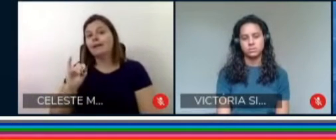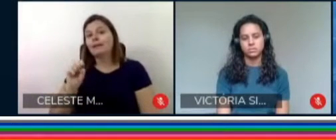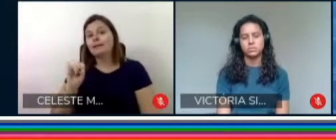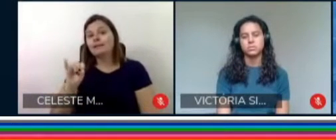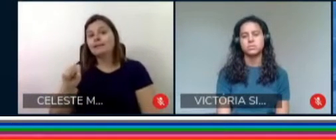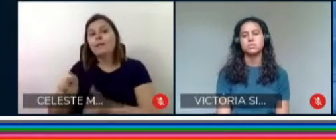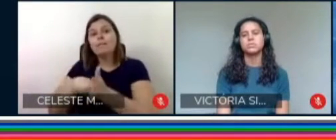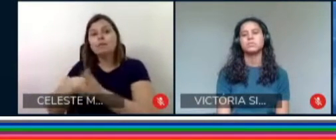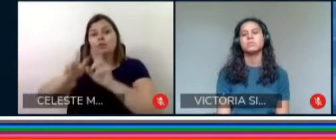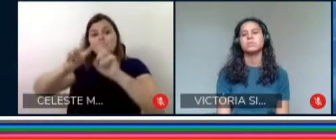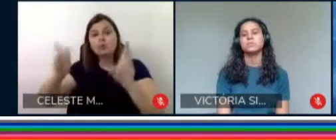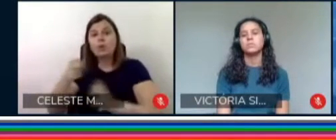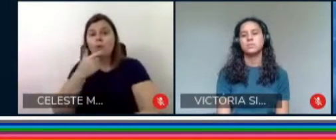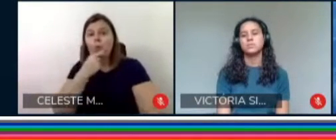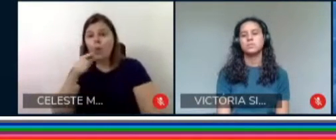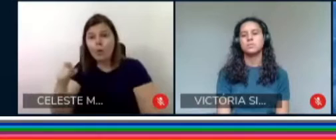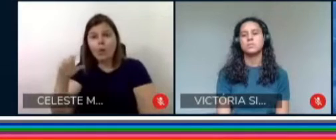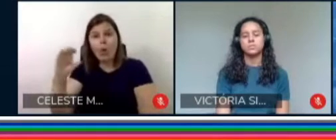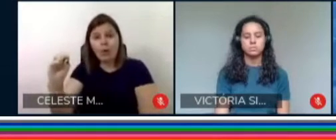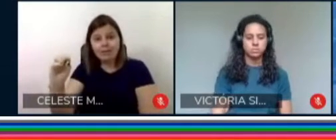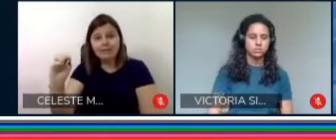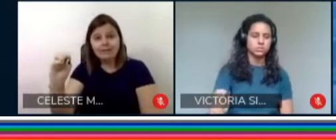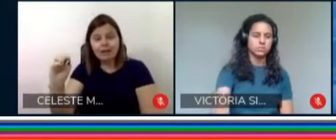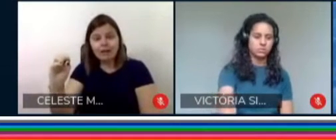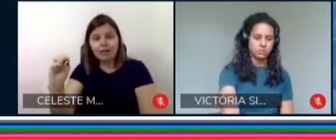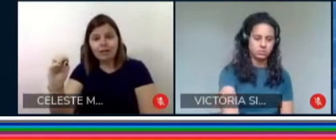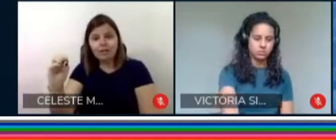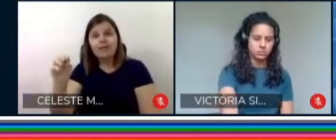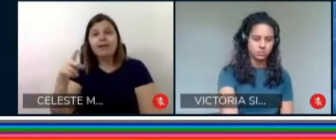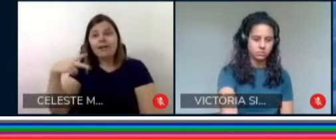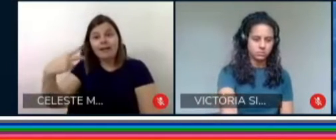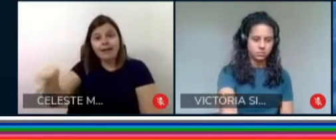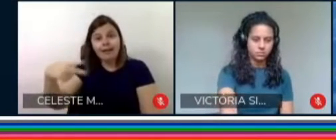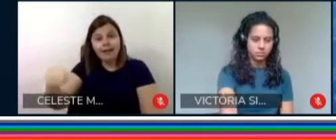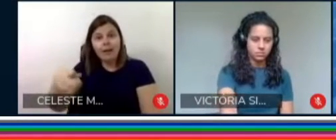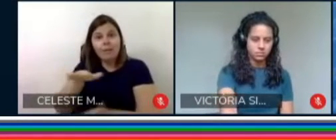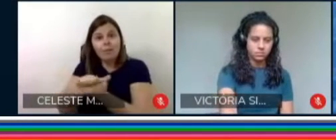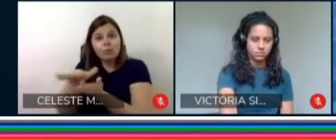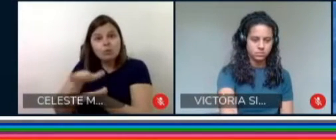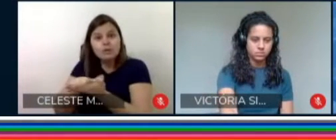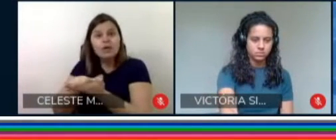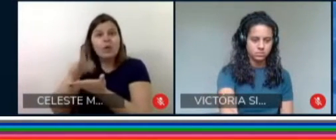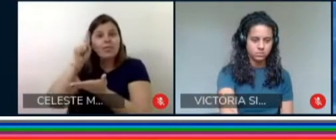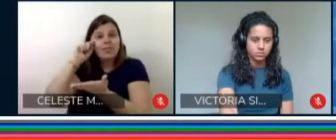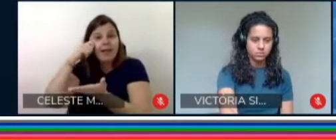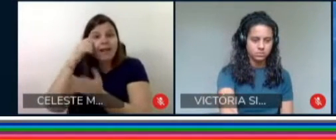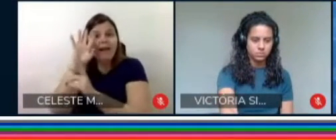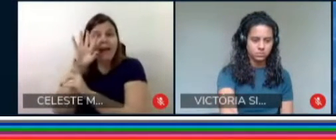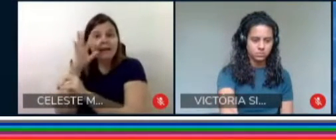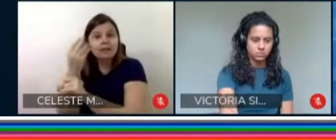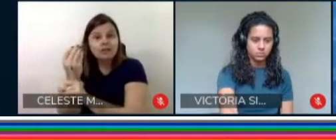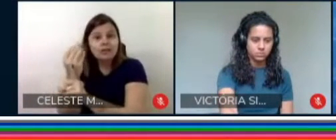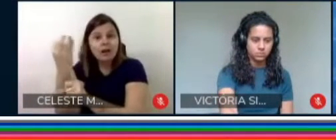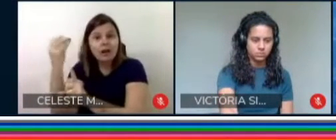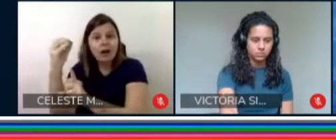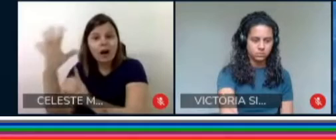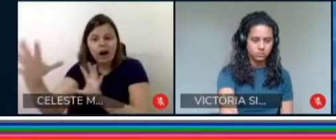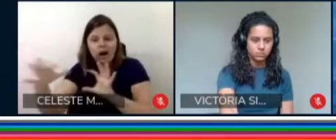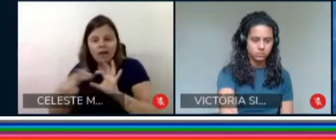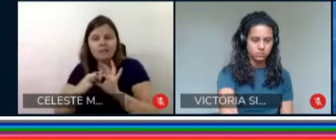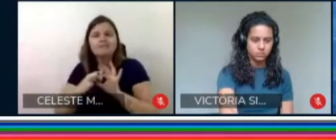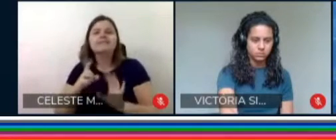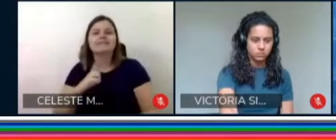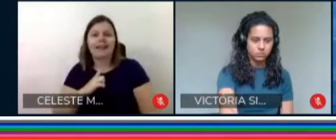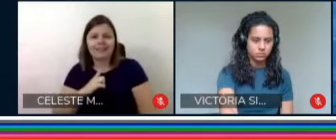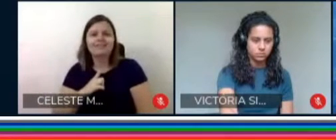Otacílio e ver que a relação da produção negra artística porto-alegrense estavam relacionadas,